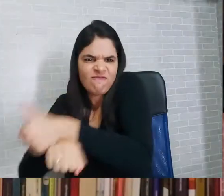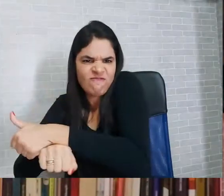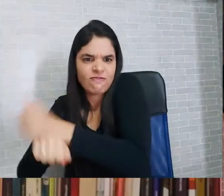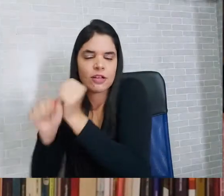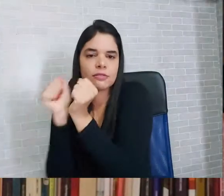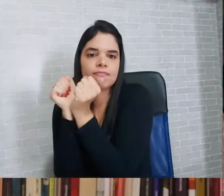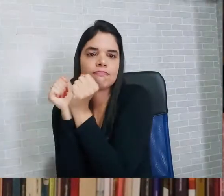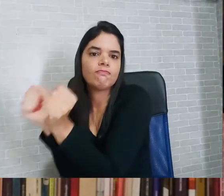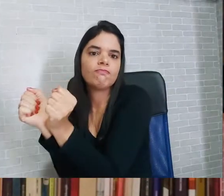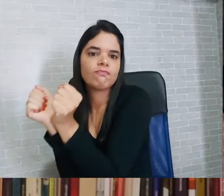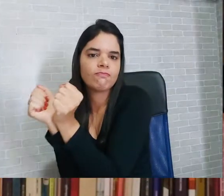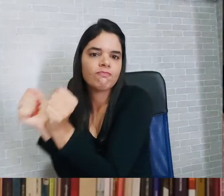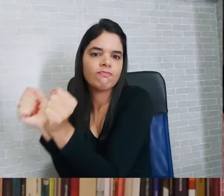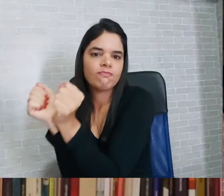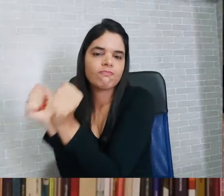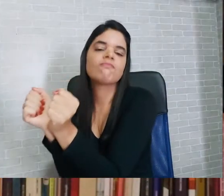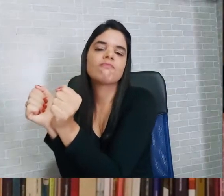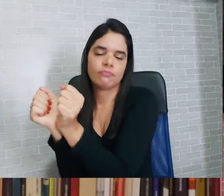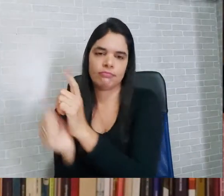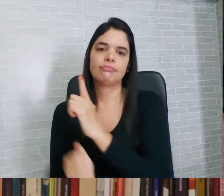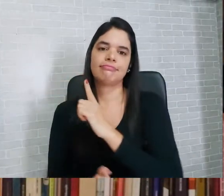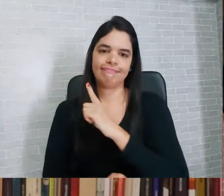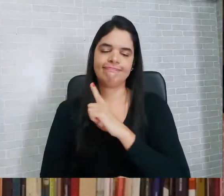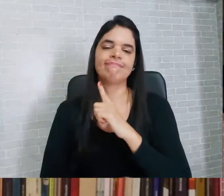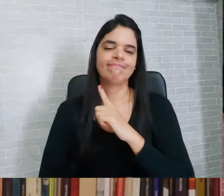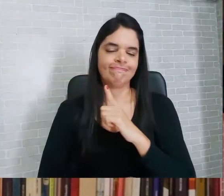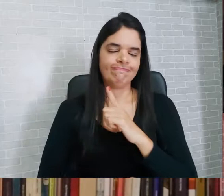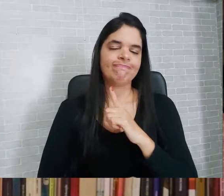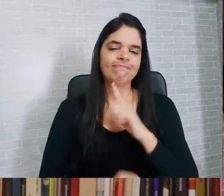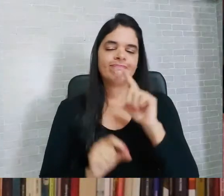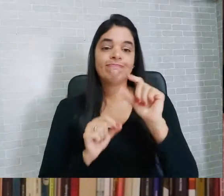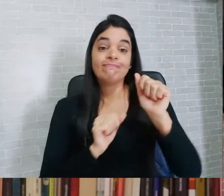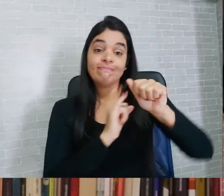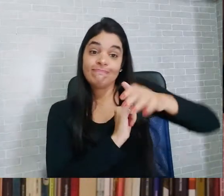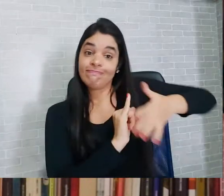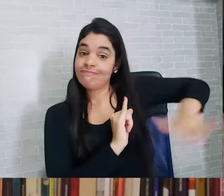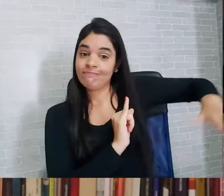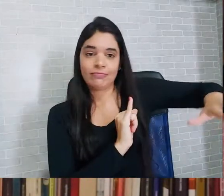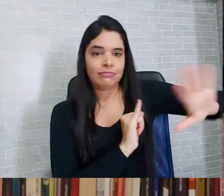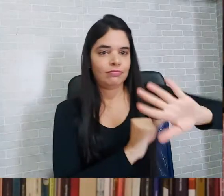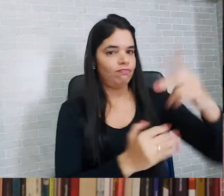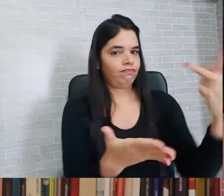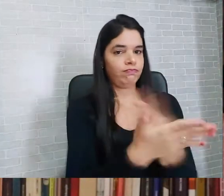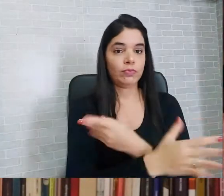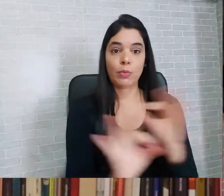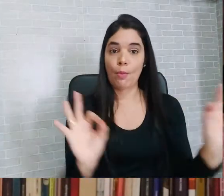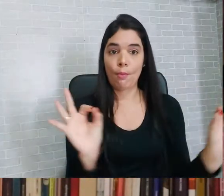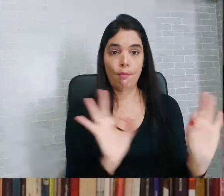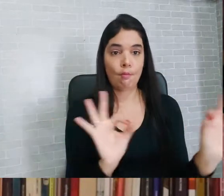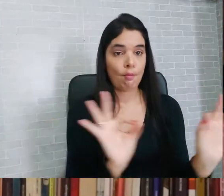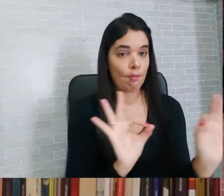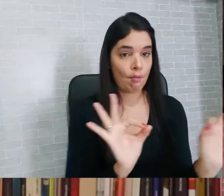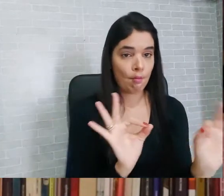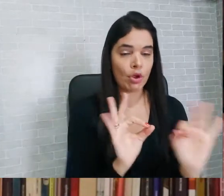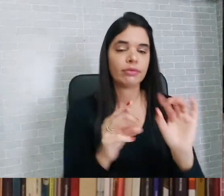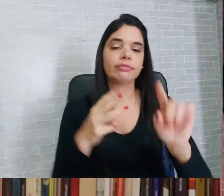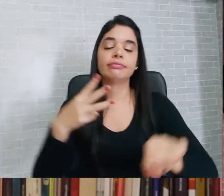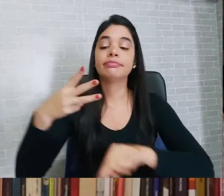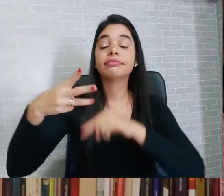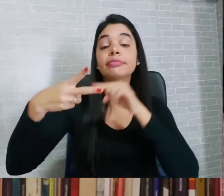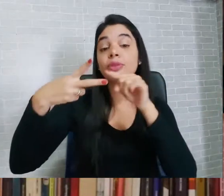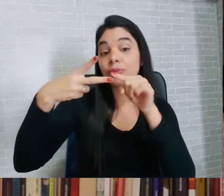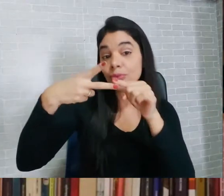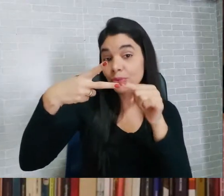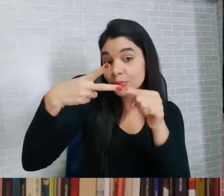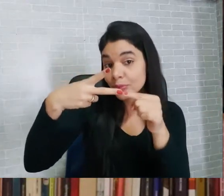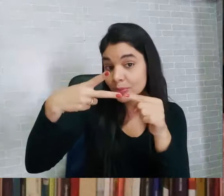Nós tivemos les bains, né? Uma coisa que nas Antilhas não aconteceu. Um outro detalhe, um segundo